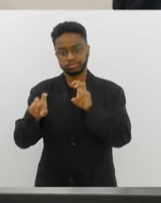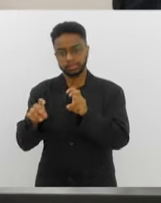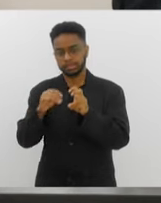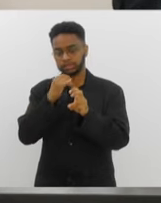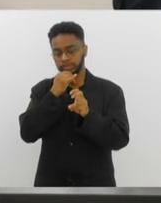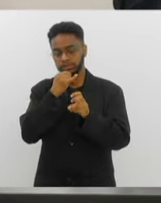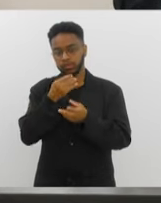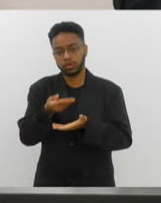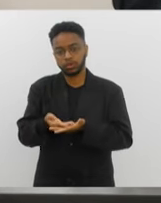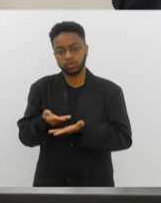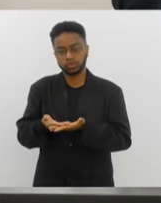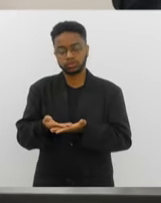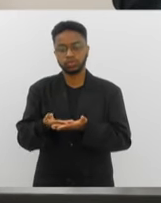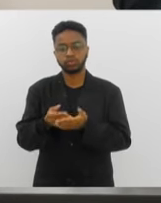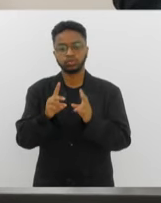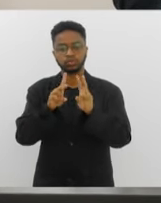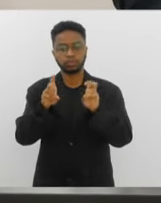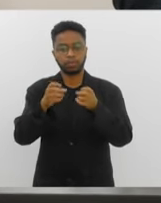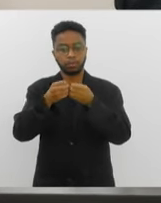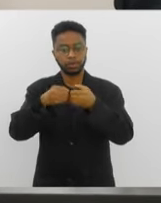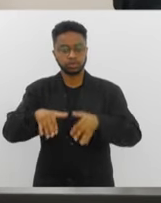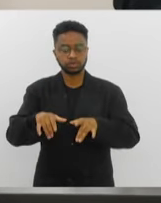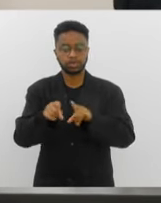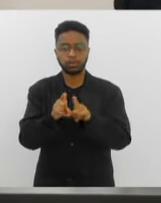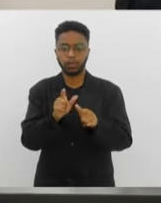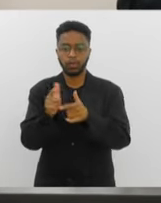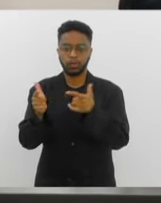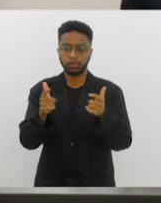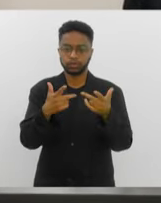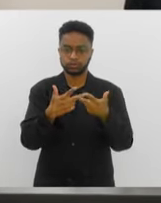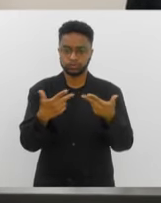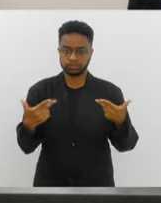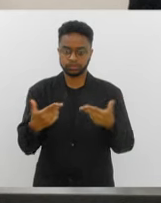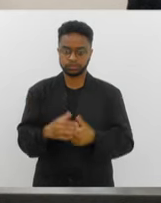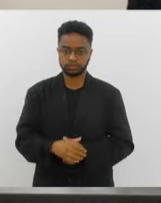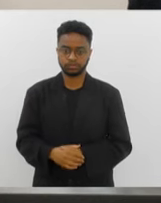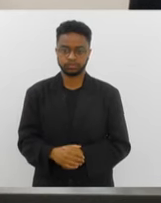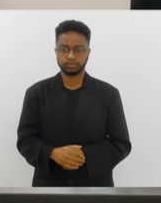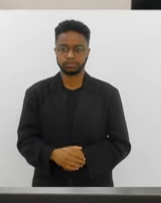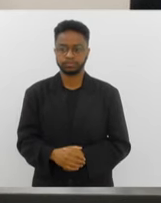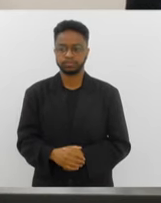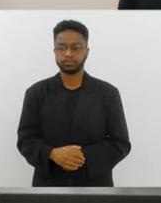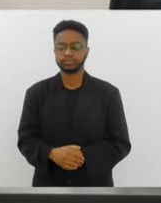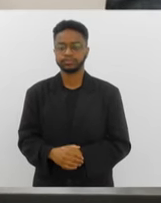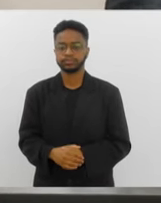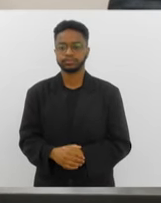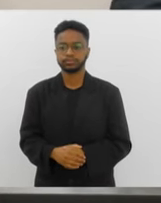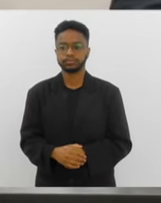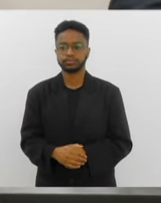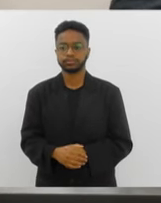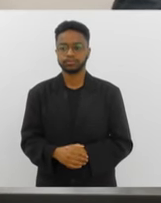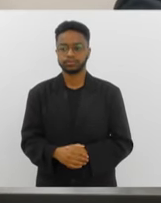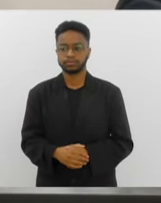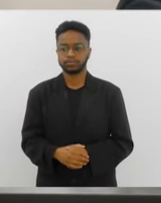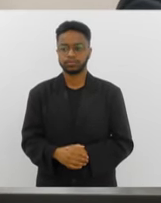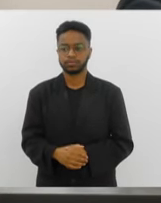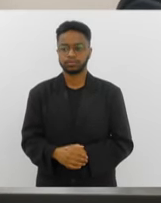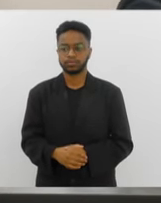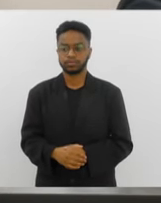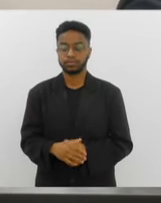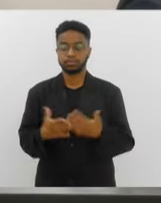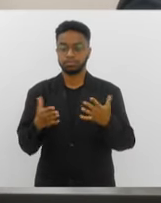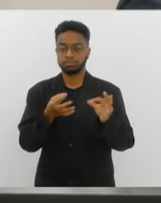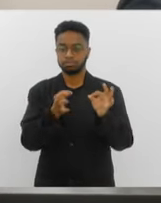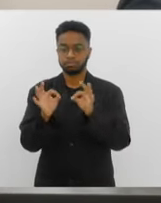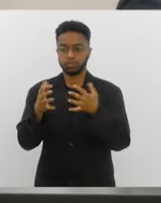o estudo de impacto e outras questões pertinentes. Então, nesse sentido, não havendo